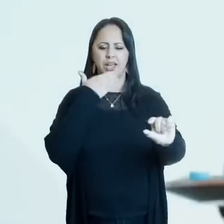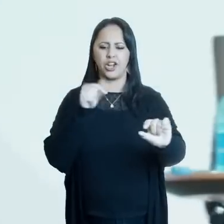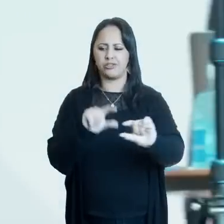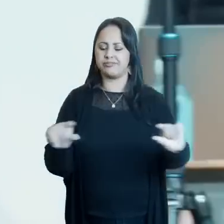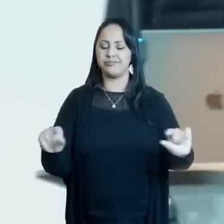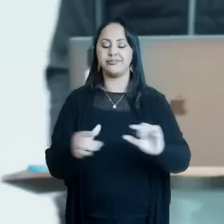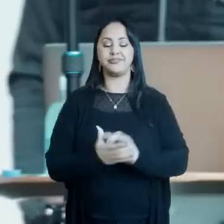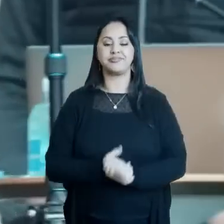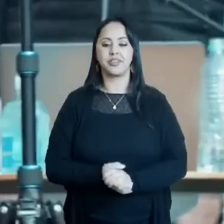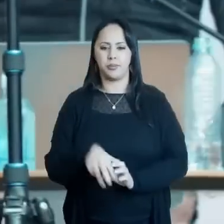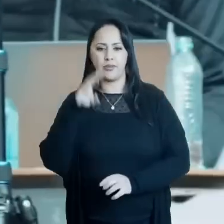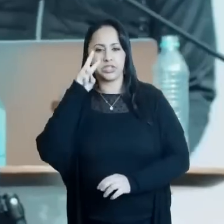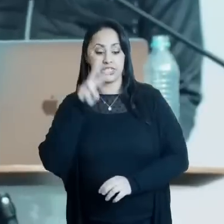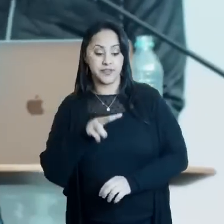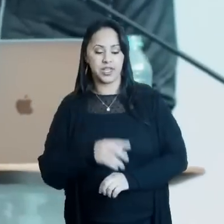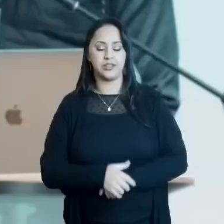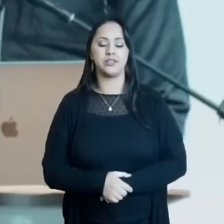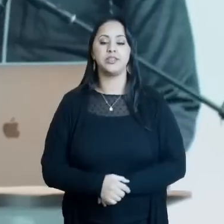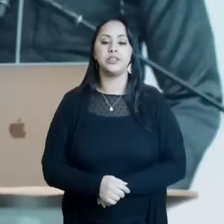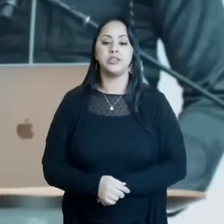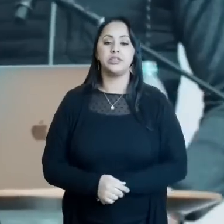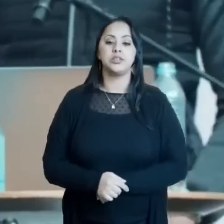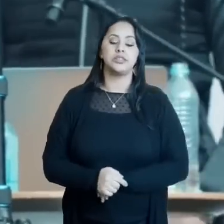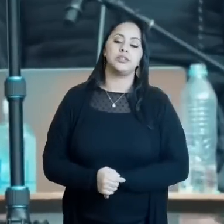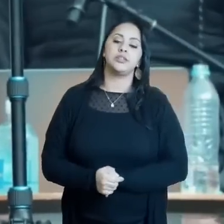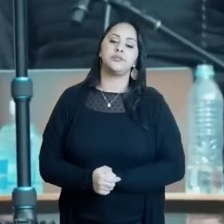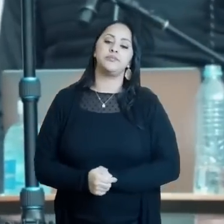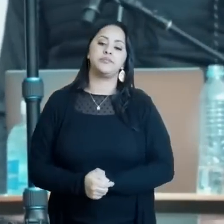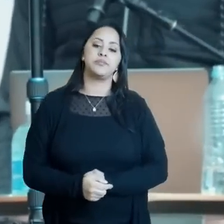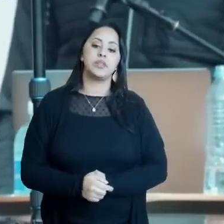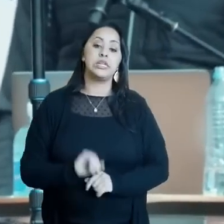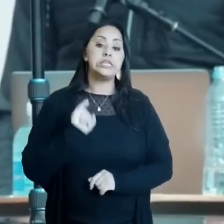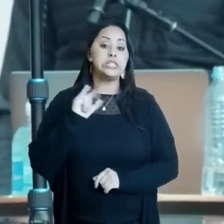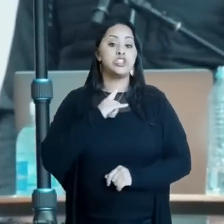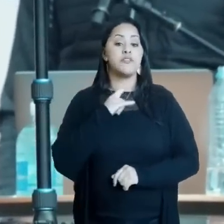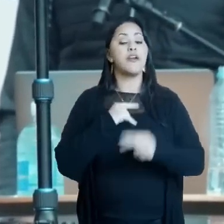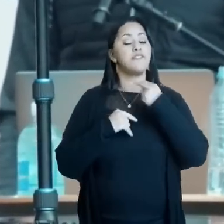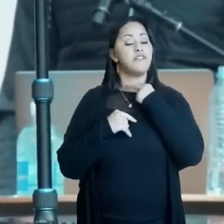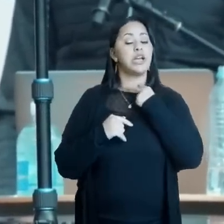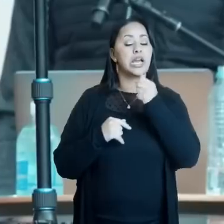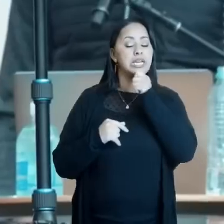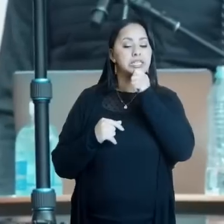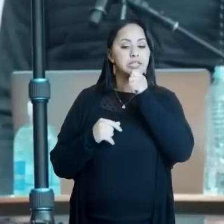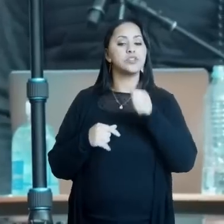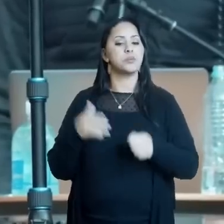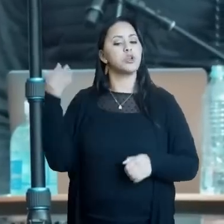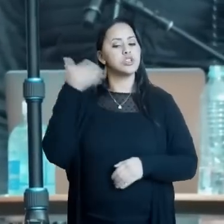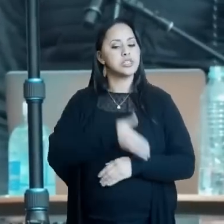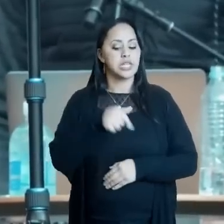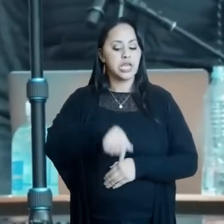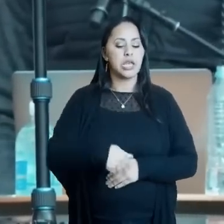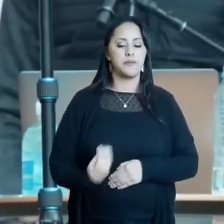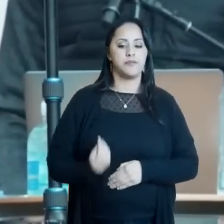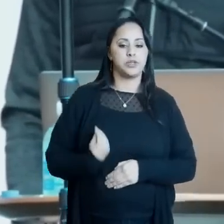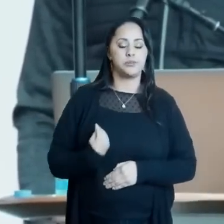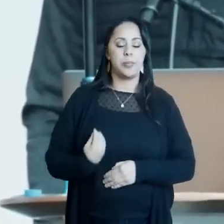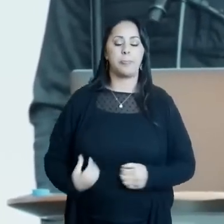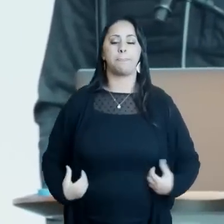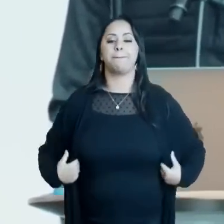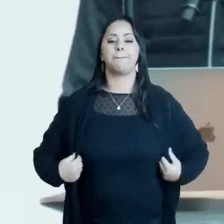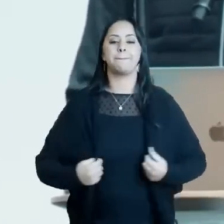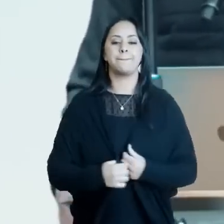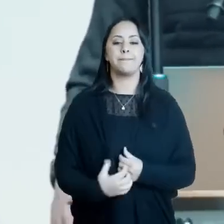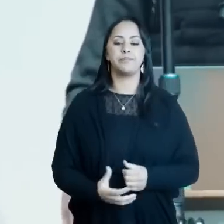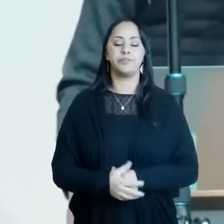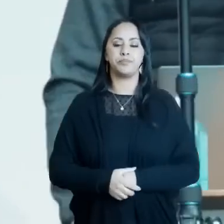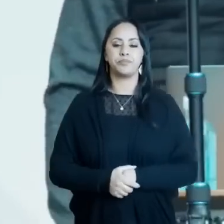drive.6e1.live/stream, para vocês assistirem. E se você tirar o stream, se tiver vaga ainda para você estar aqui conosco, esteja aqui conosco. Boa. Vai, Pedrão, lê as perguntas aí para